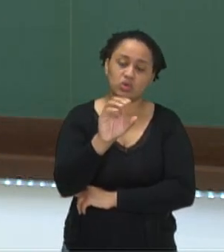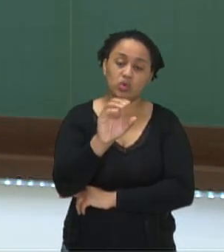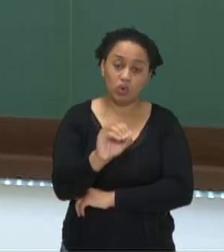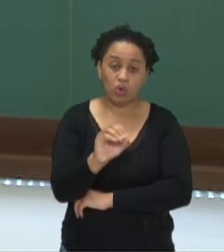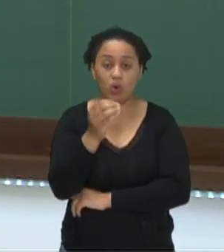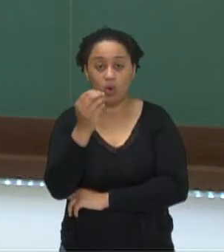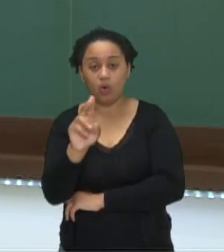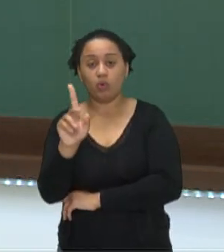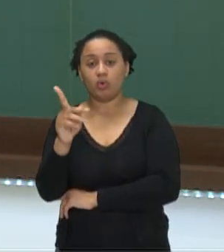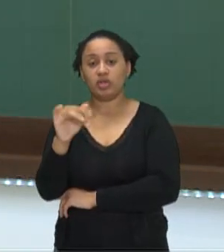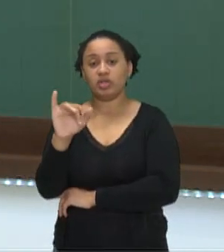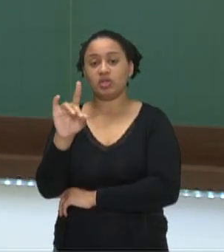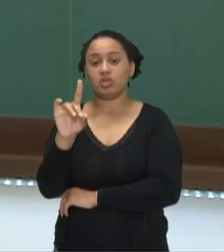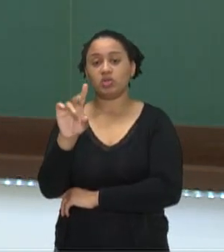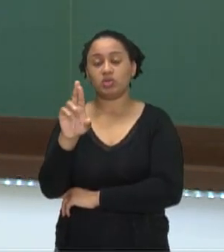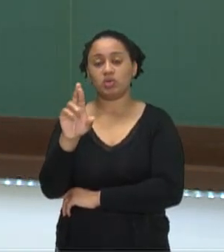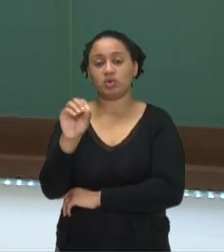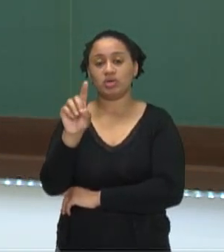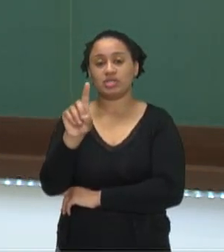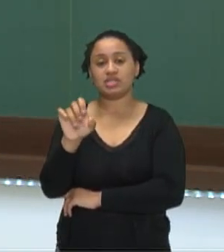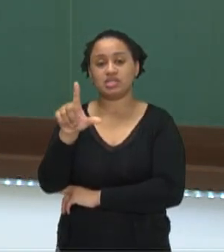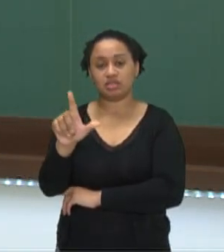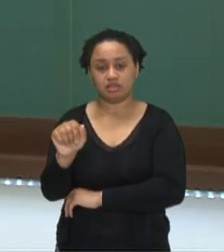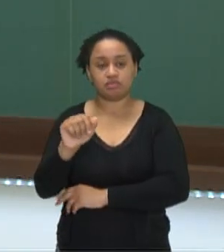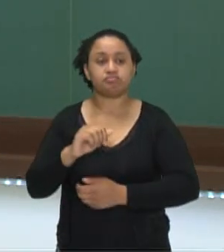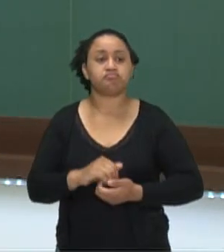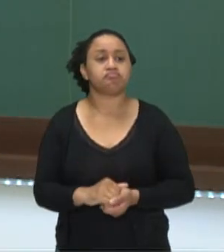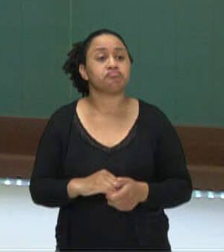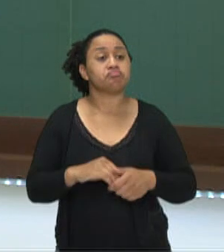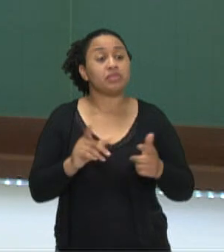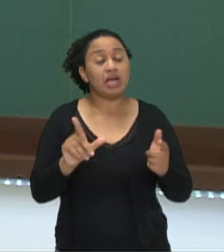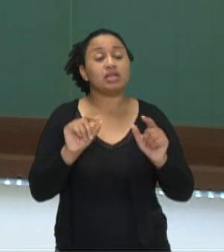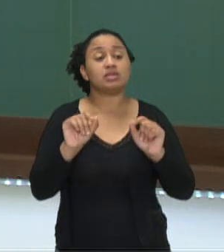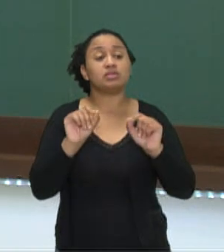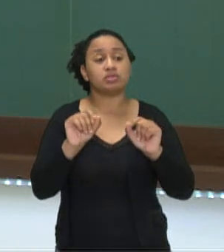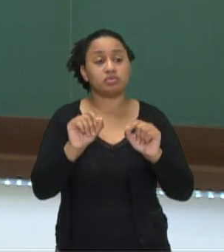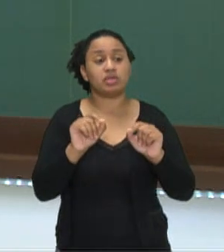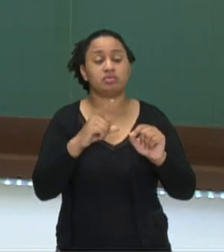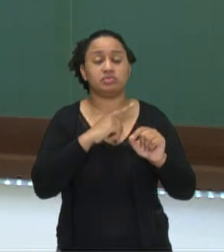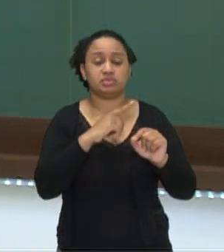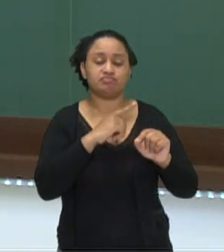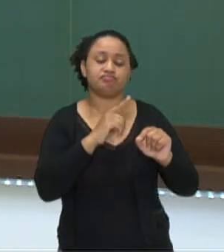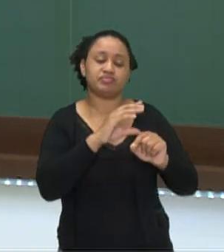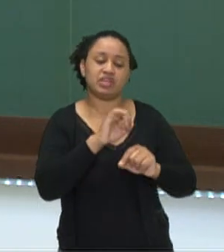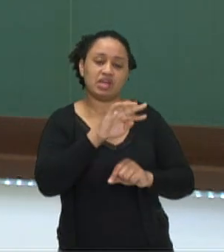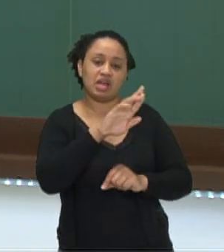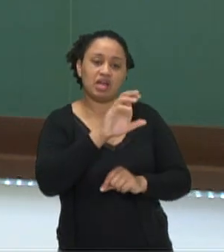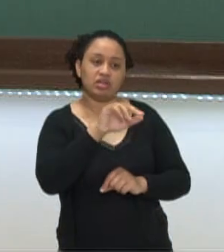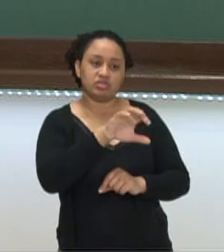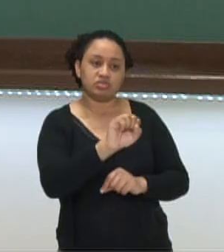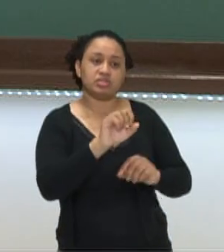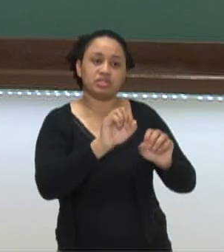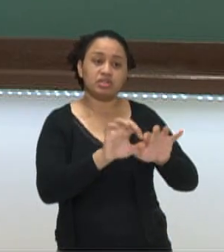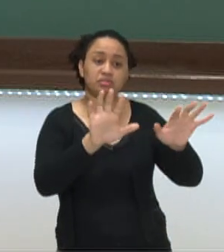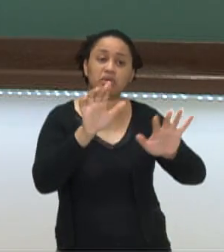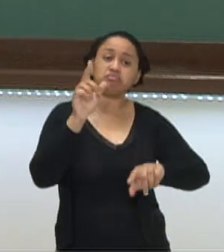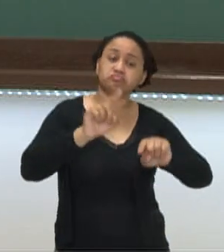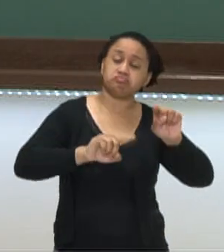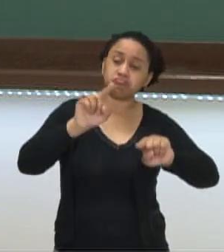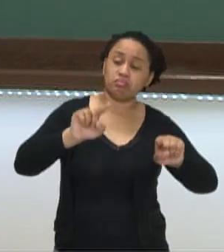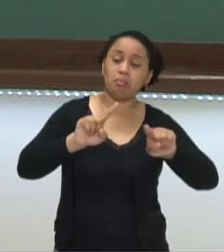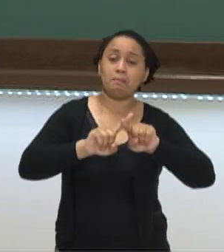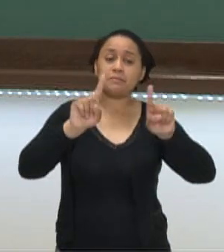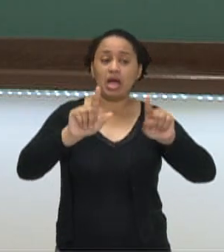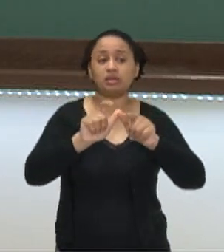como preferir, é a mesma coisa. E os seus cátions que eles liberam variam, mas geralmente